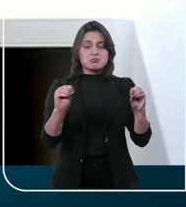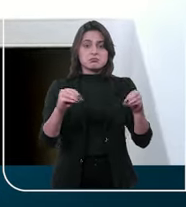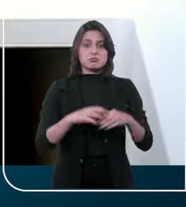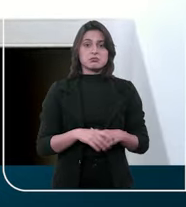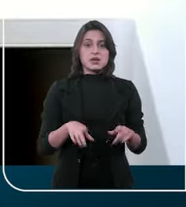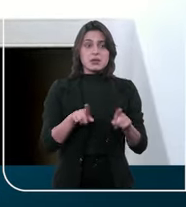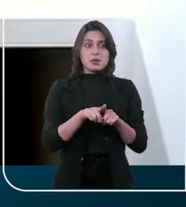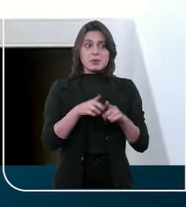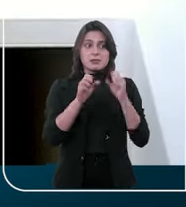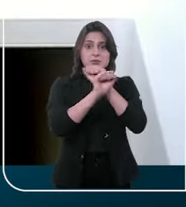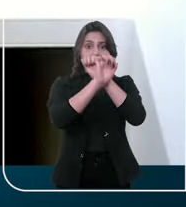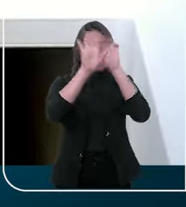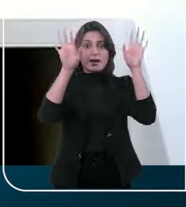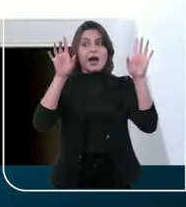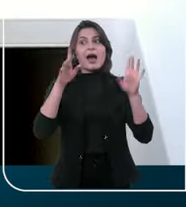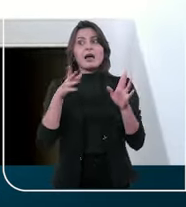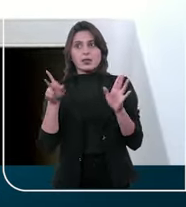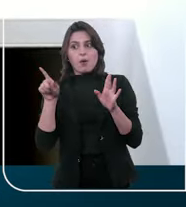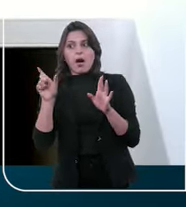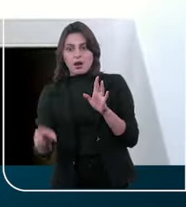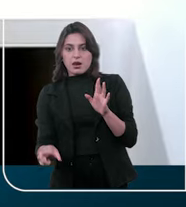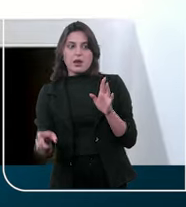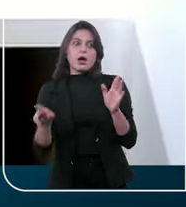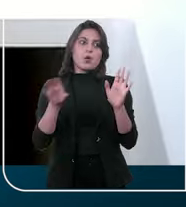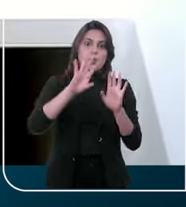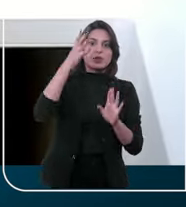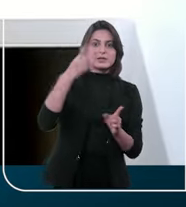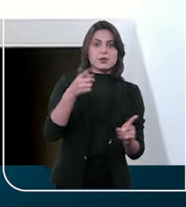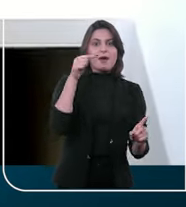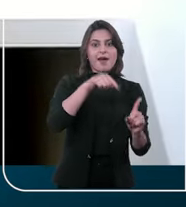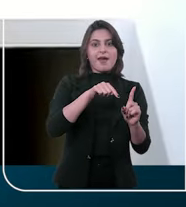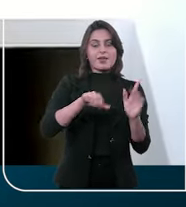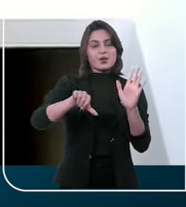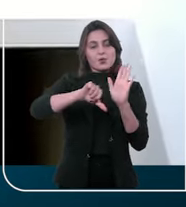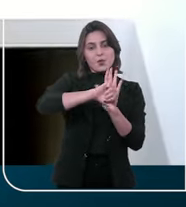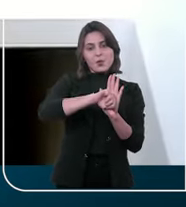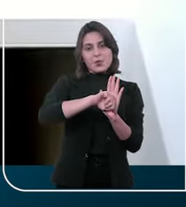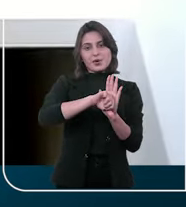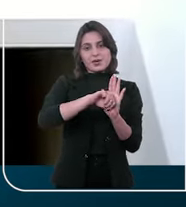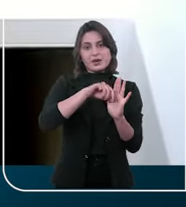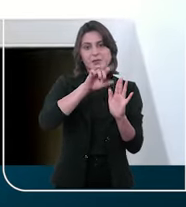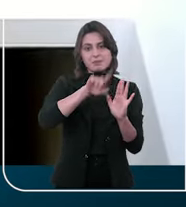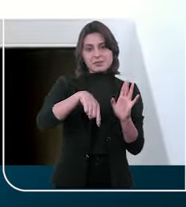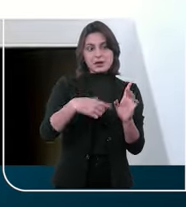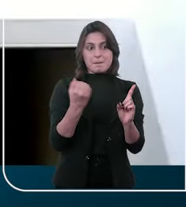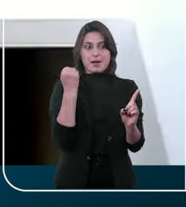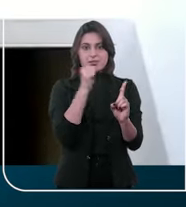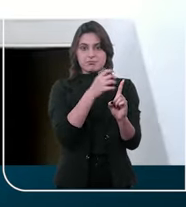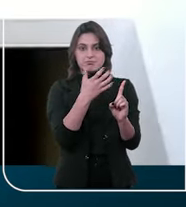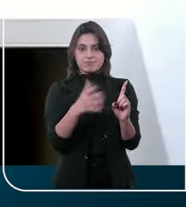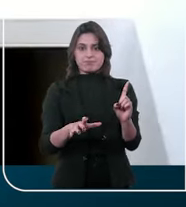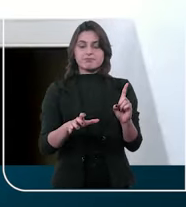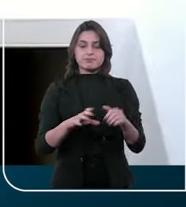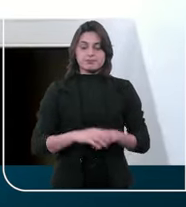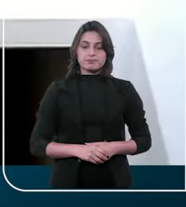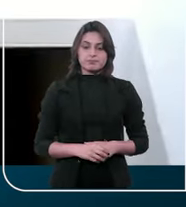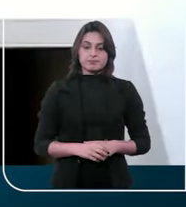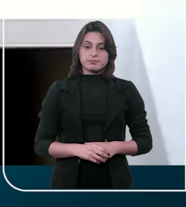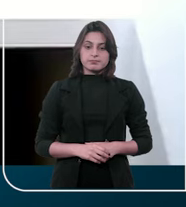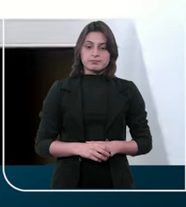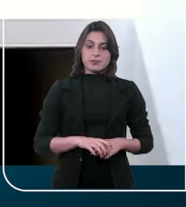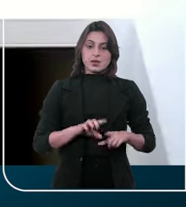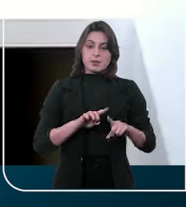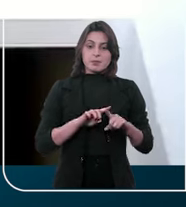em caso de embriaguez, seria um homicídio a título de culpa. Mas há, claro, vozes em sentido contrário, entendendo que